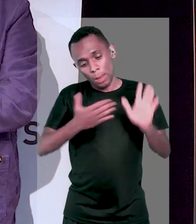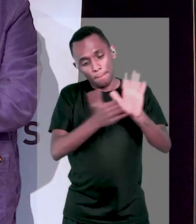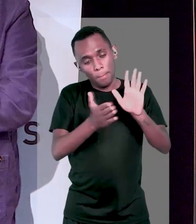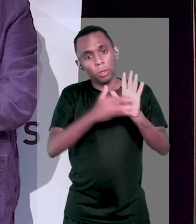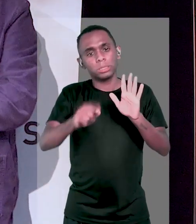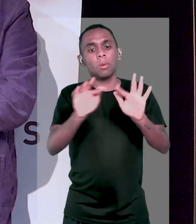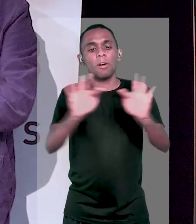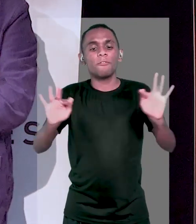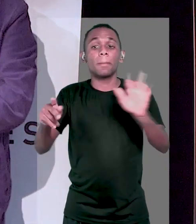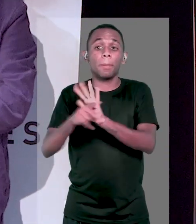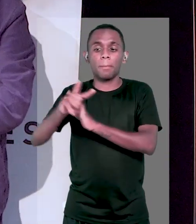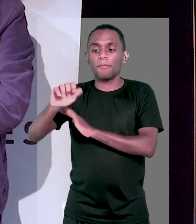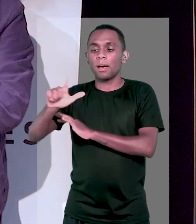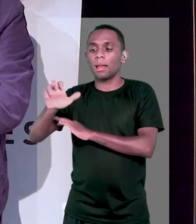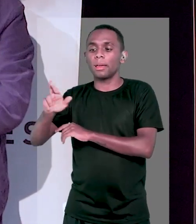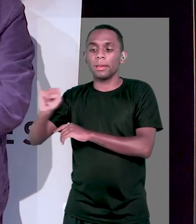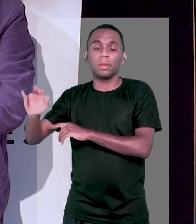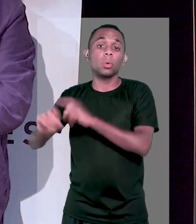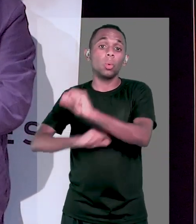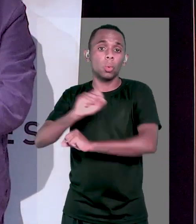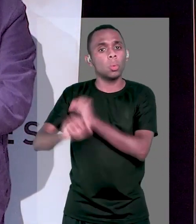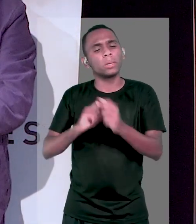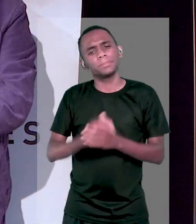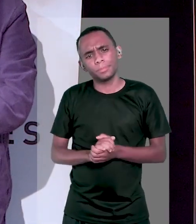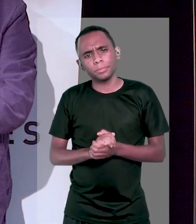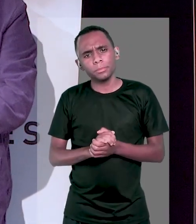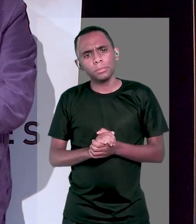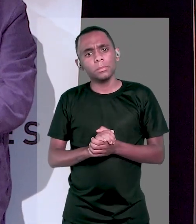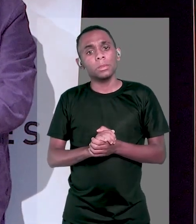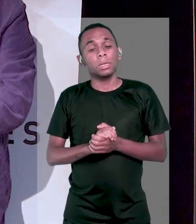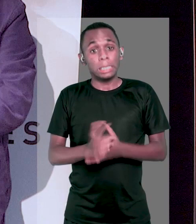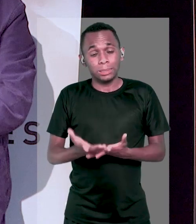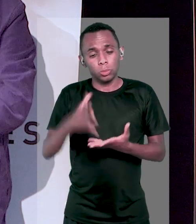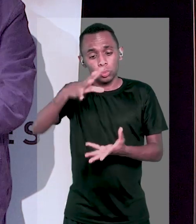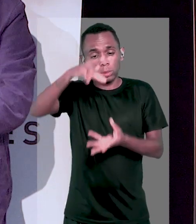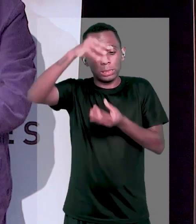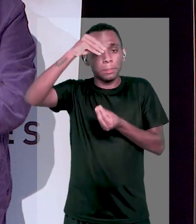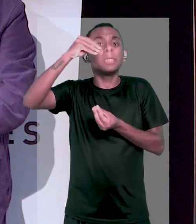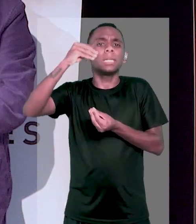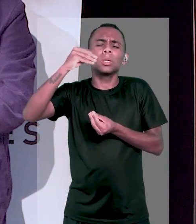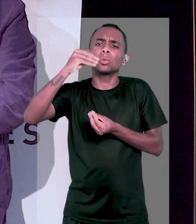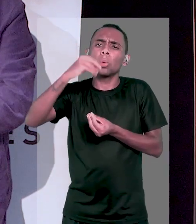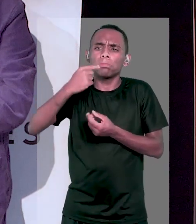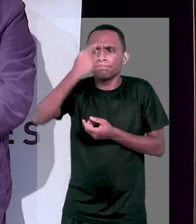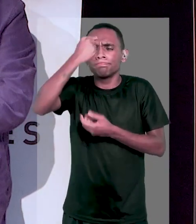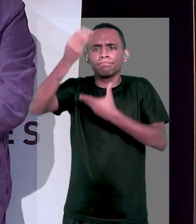E é um grande problema. O Heidegger escreveu alguns ensaios muito interessantes e, entre eles,